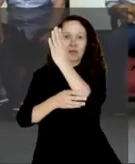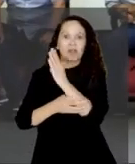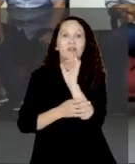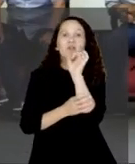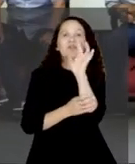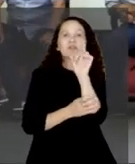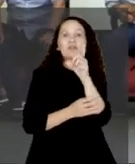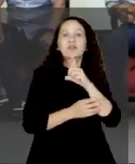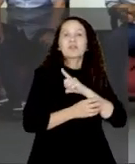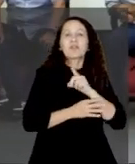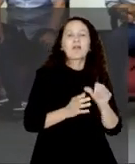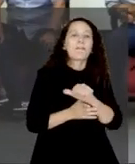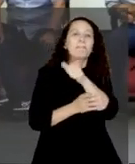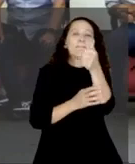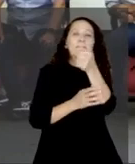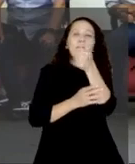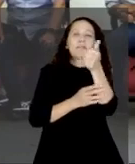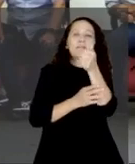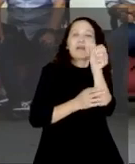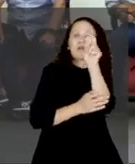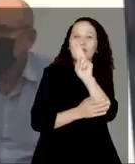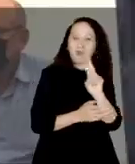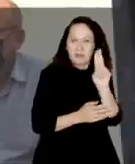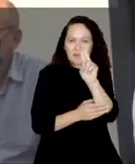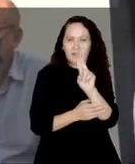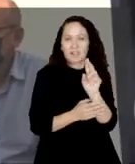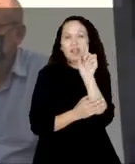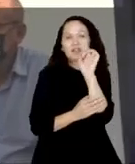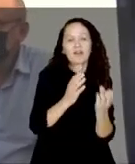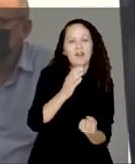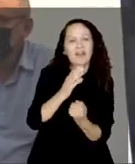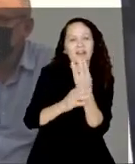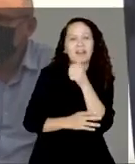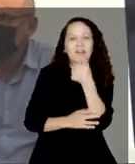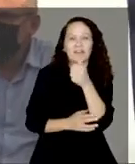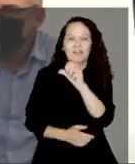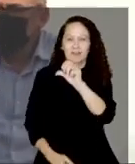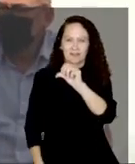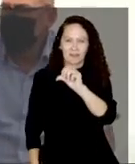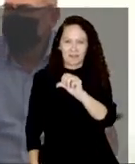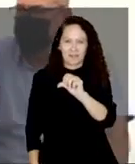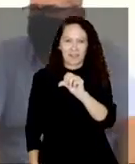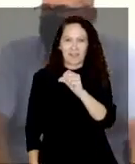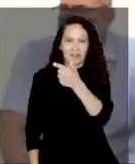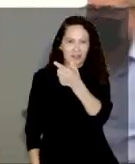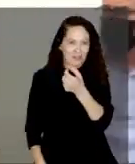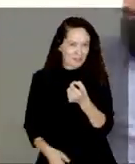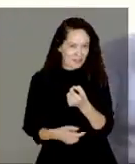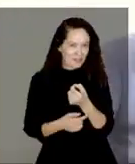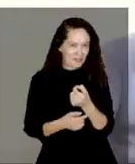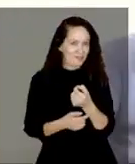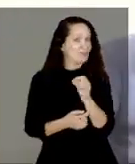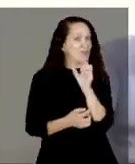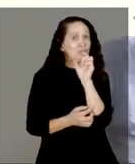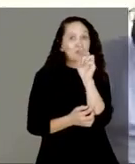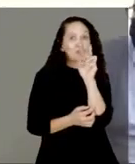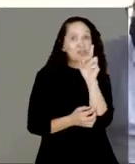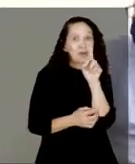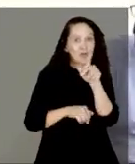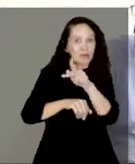brasileira não queria que o povo brasileiro aprendesse, se desenvolvesse do ponto de vista